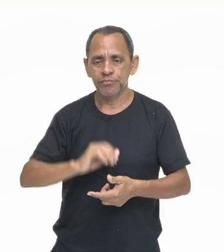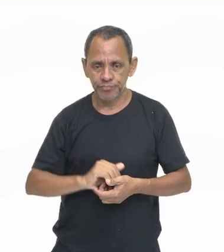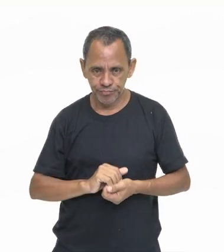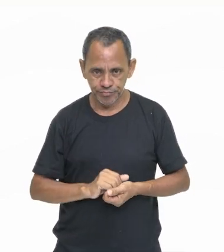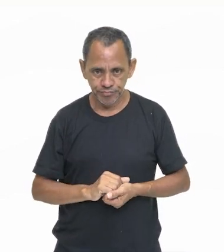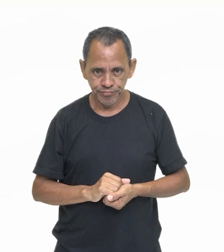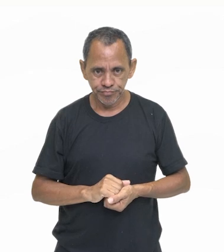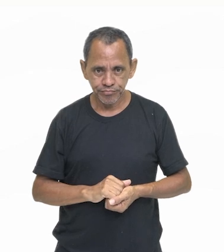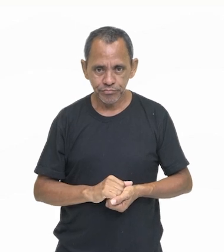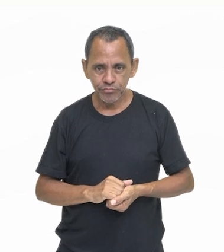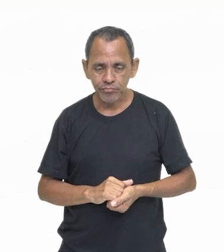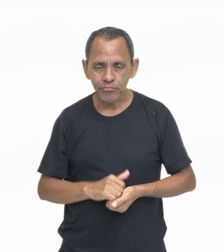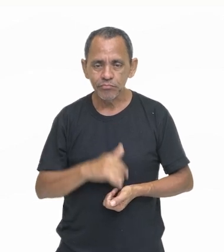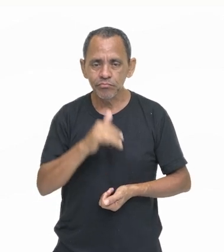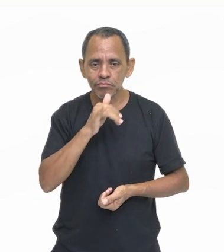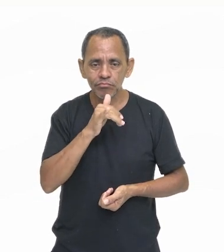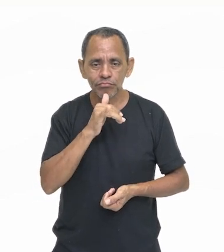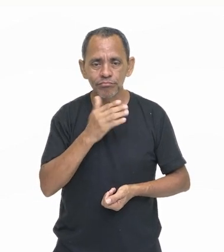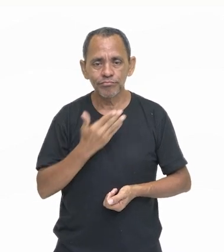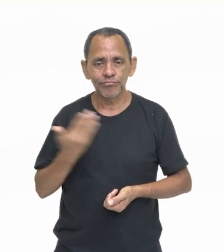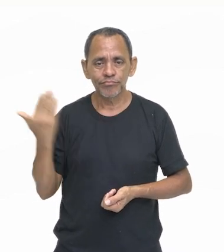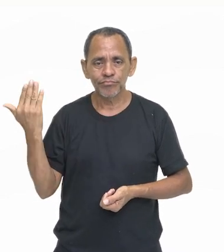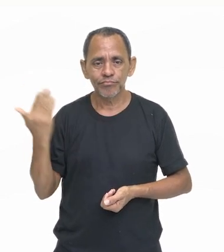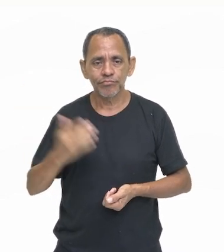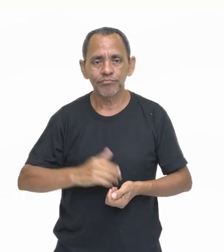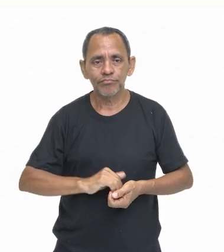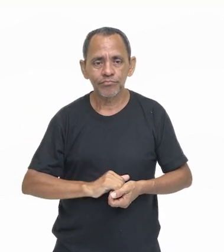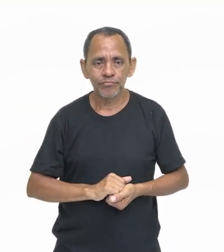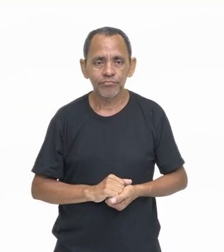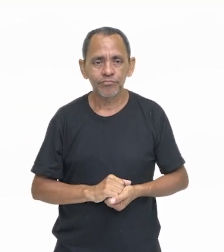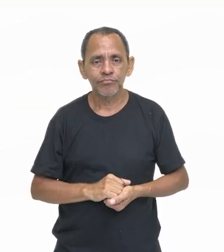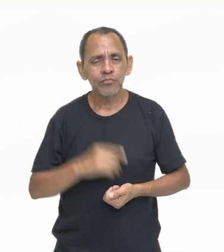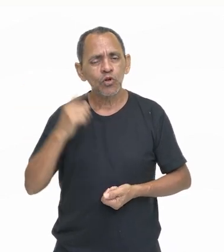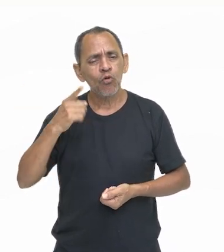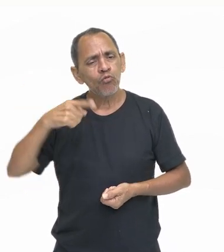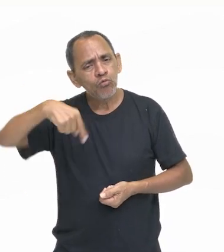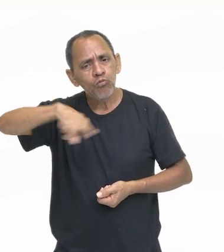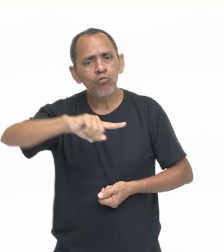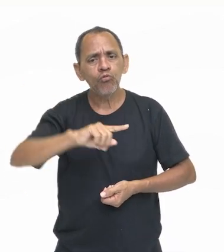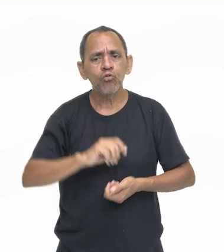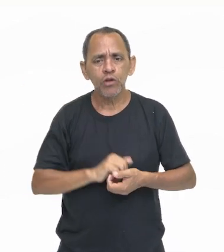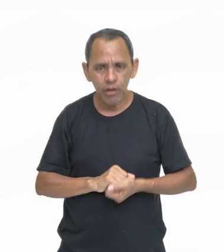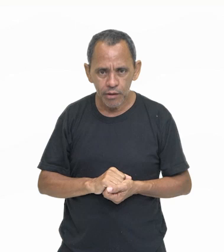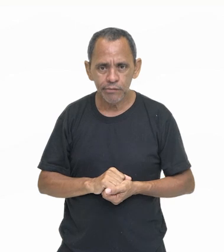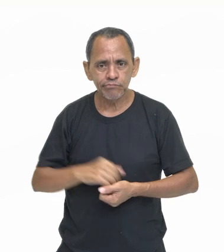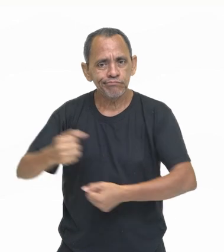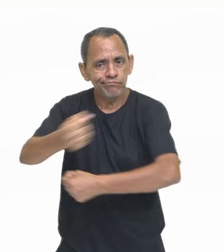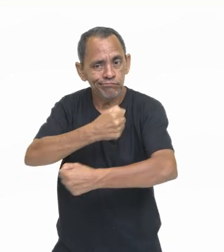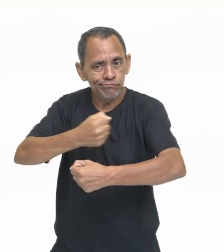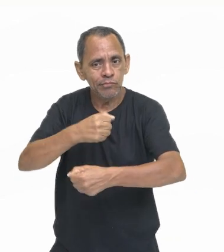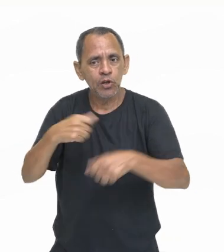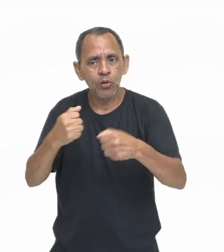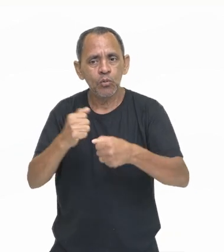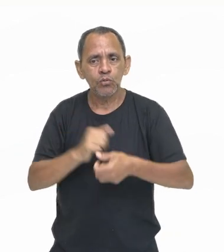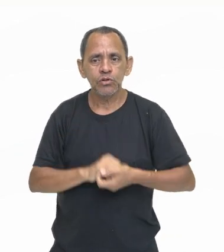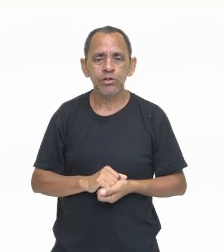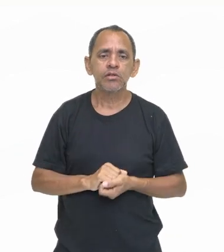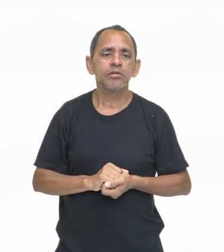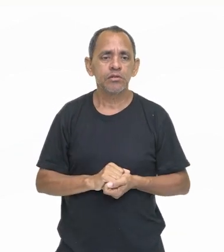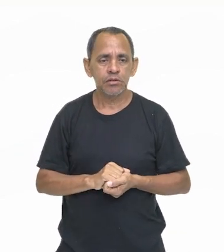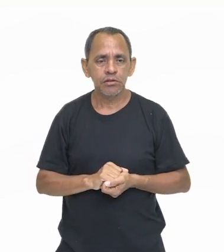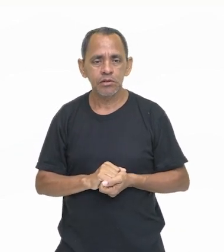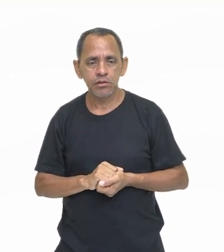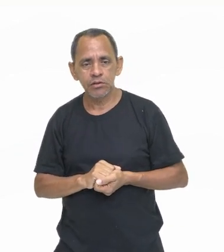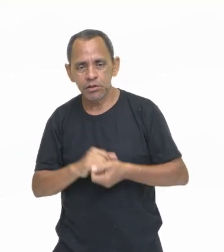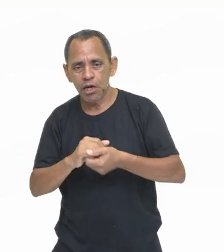pessoal, bora fazer aqui um exemplo aqui, ó. Imagine que você está cozinhando e precisa medir a quantidade de farinha para